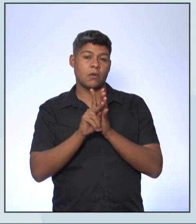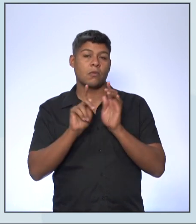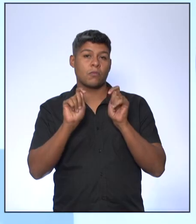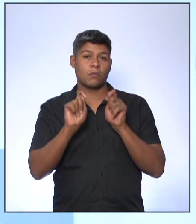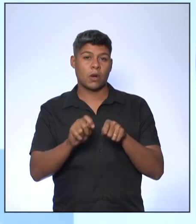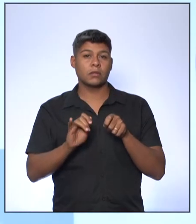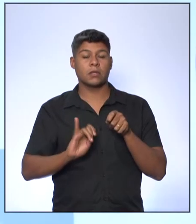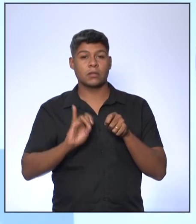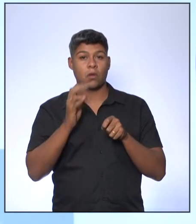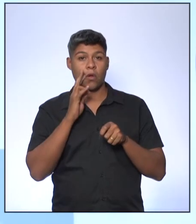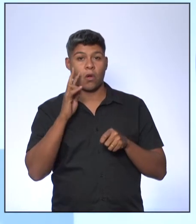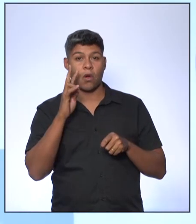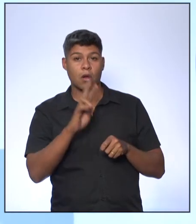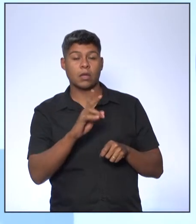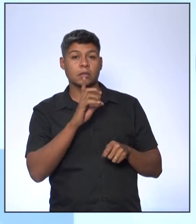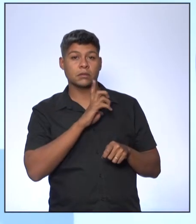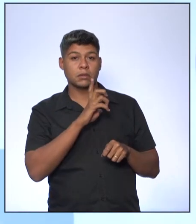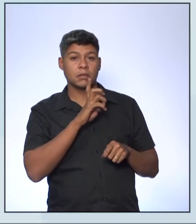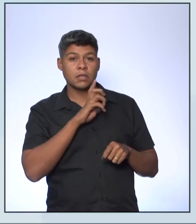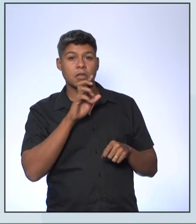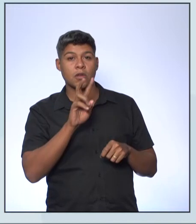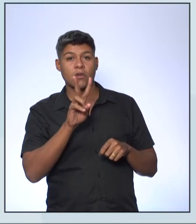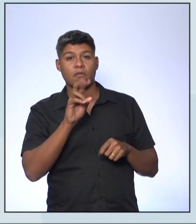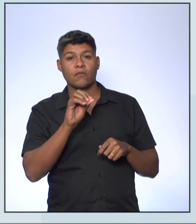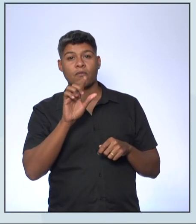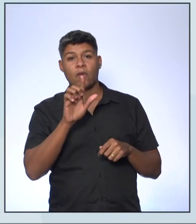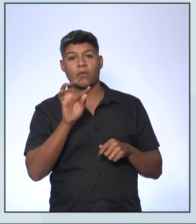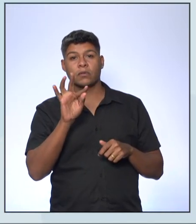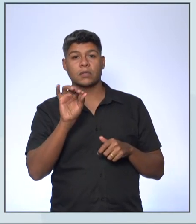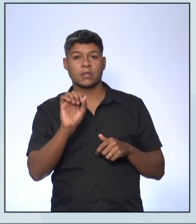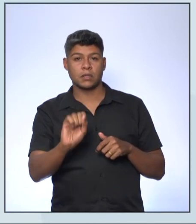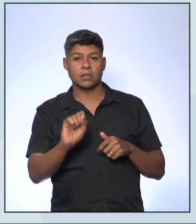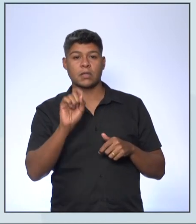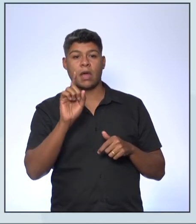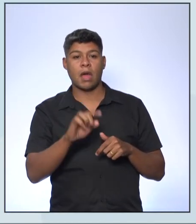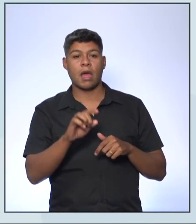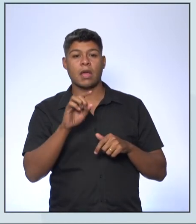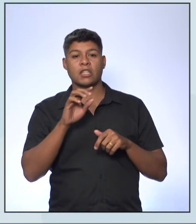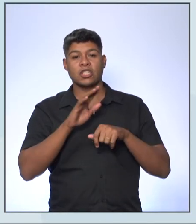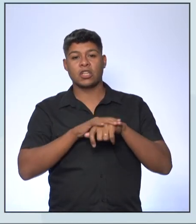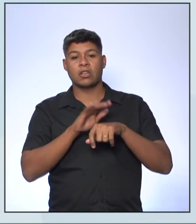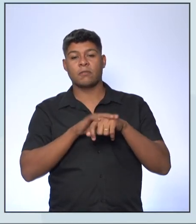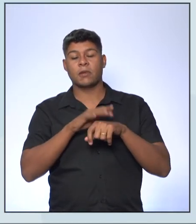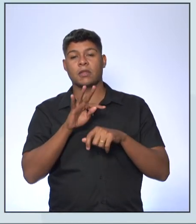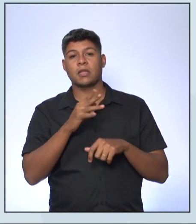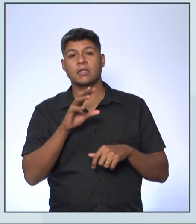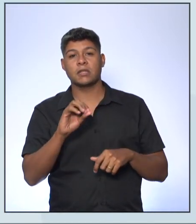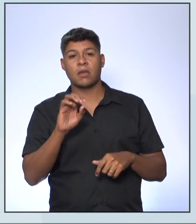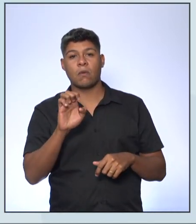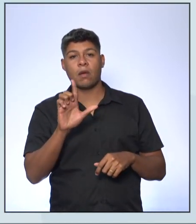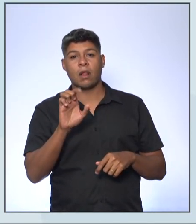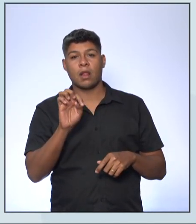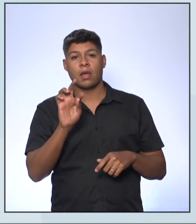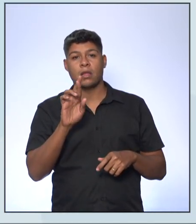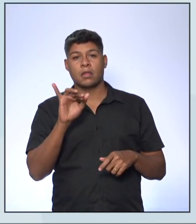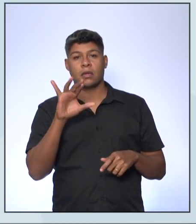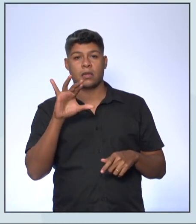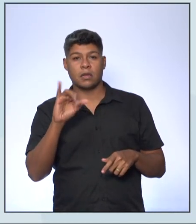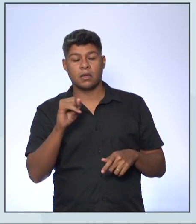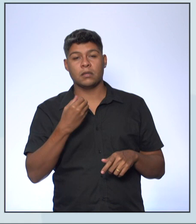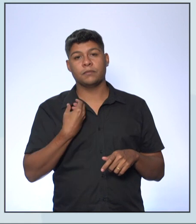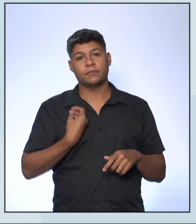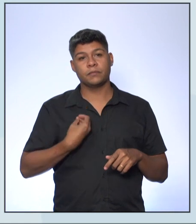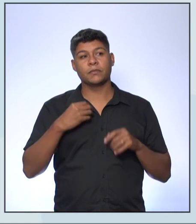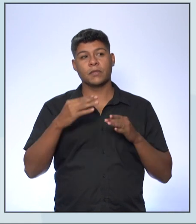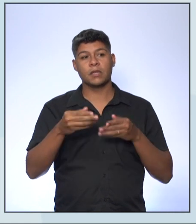Bom, se você olhar aí, também temos os volts, né? Que é a tensão elétrica. A tensão elétrica, a gente